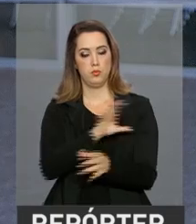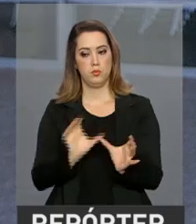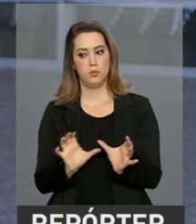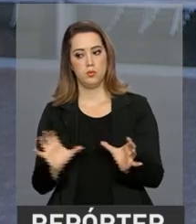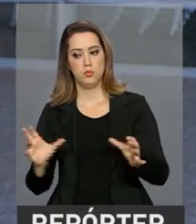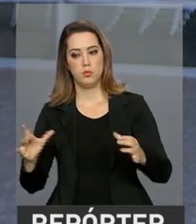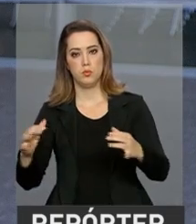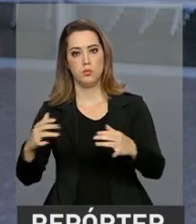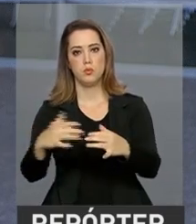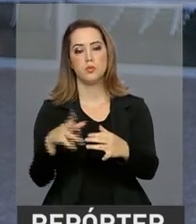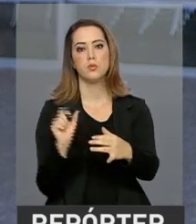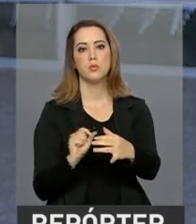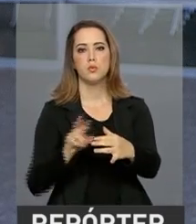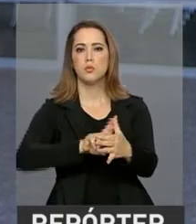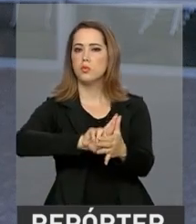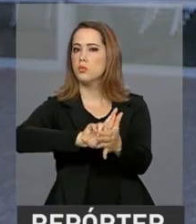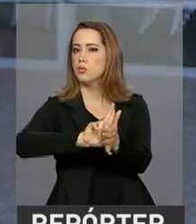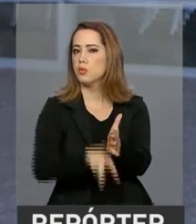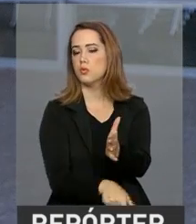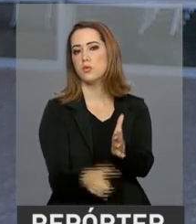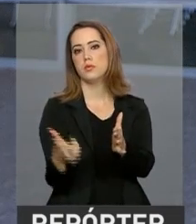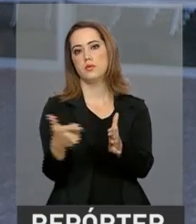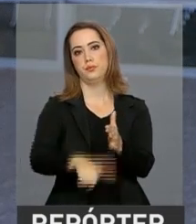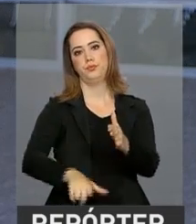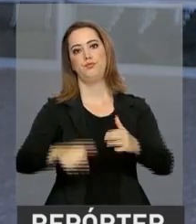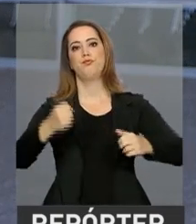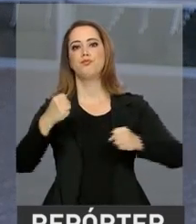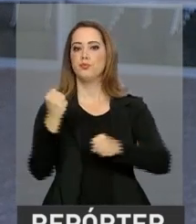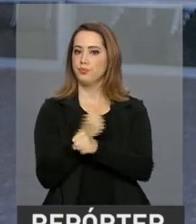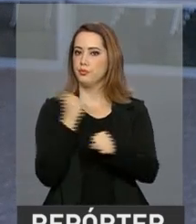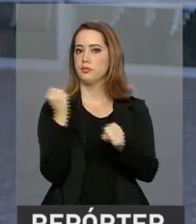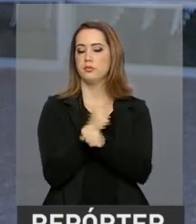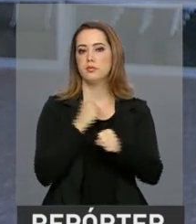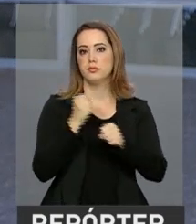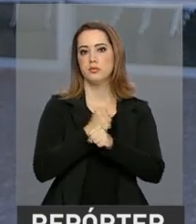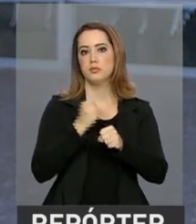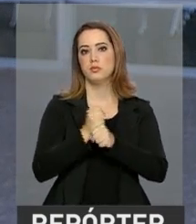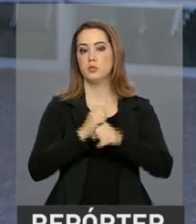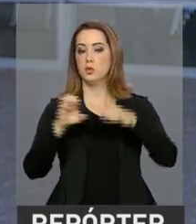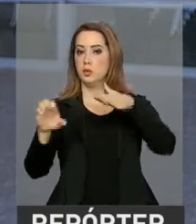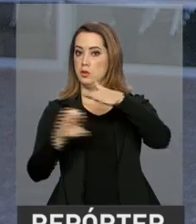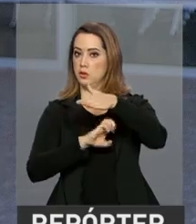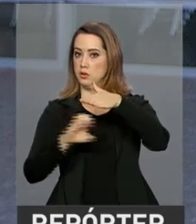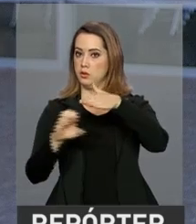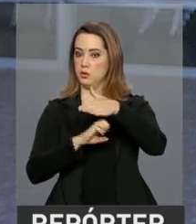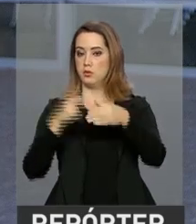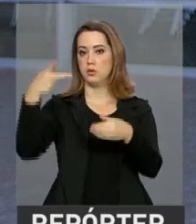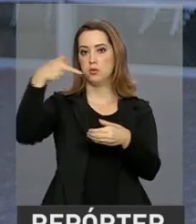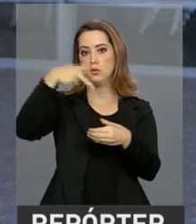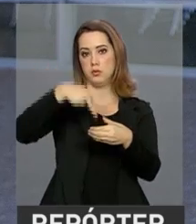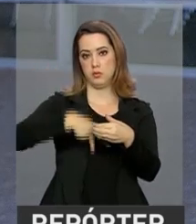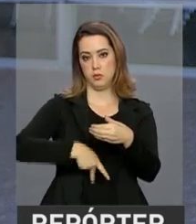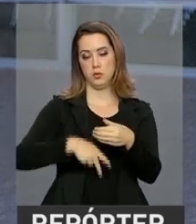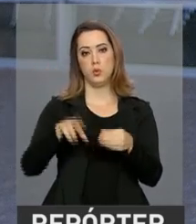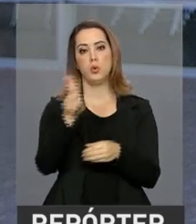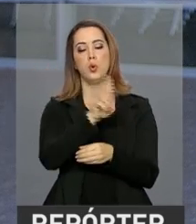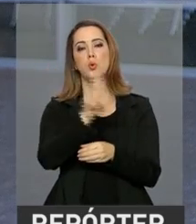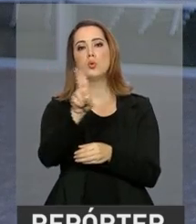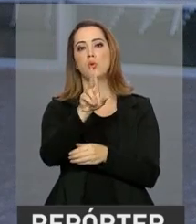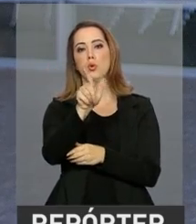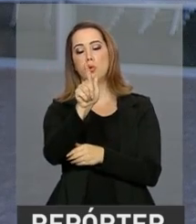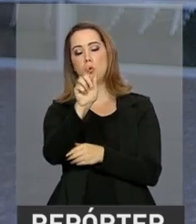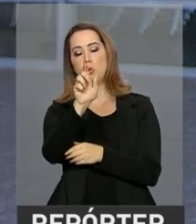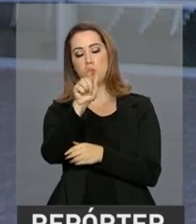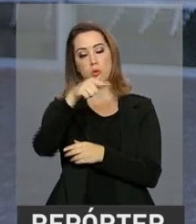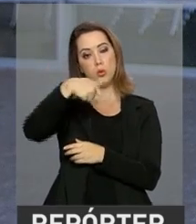Alves, Abreu Lima, entre outras. A Queiroz Galvão teria enviado funcionários para fazer pagamentos indevidos à Petrobras, e eles